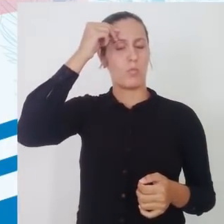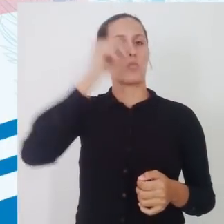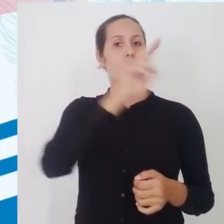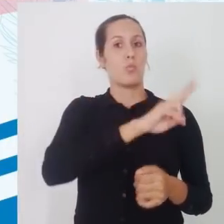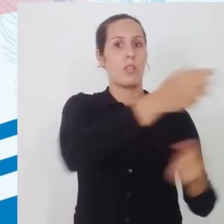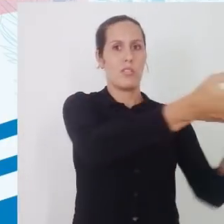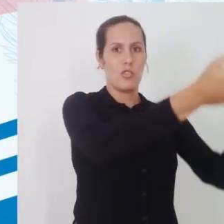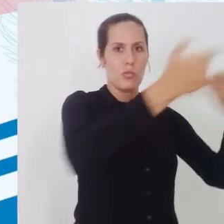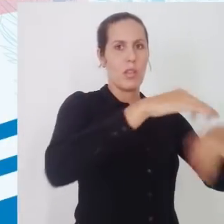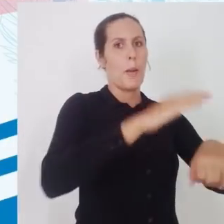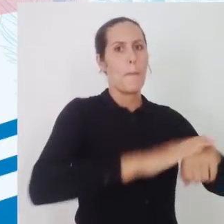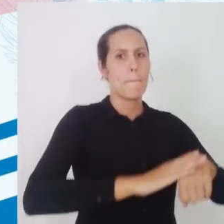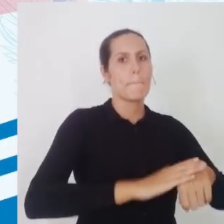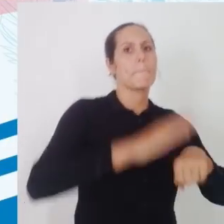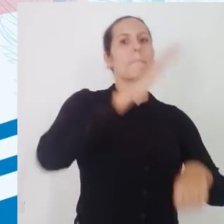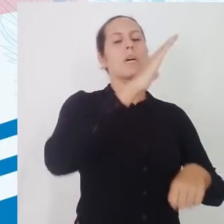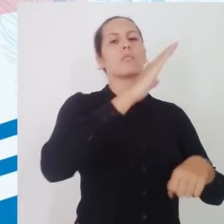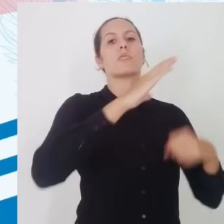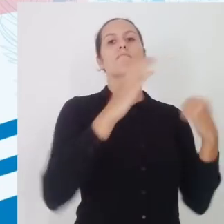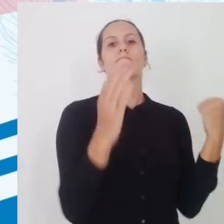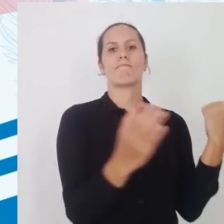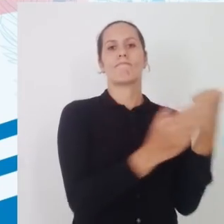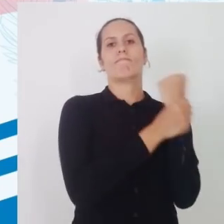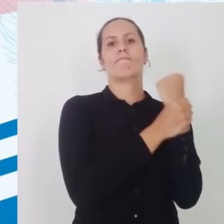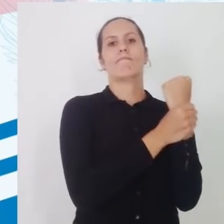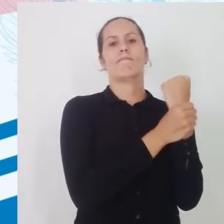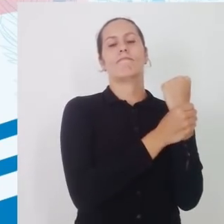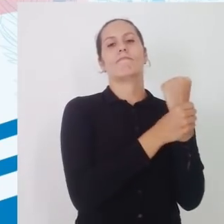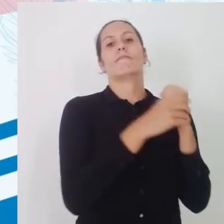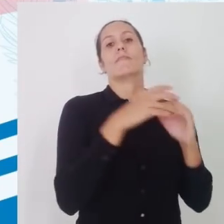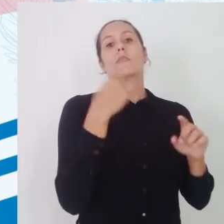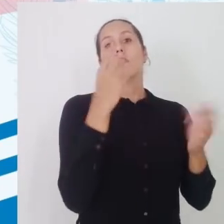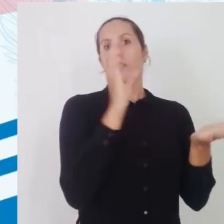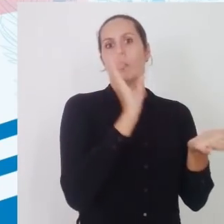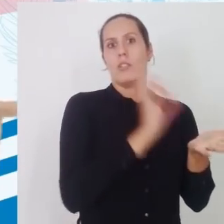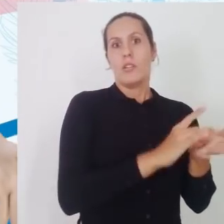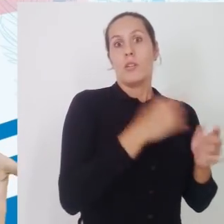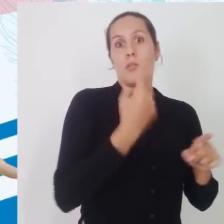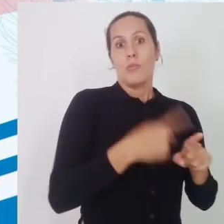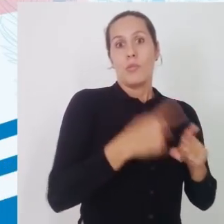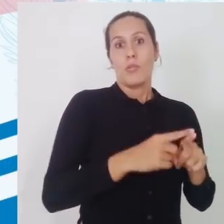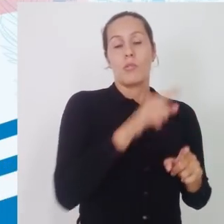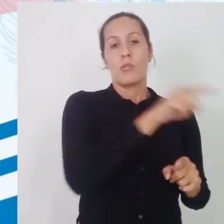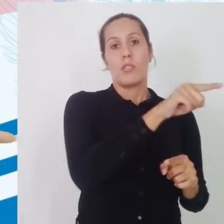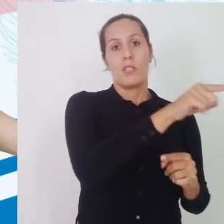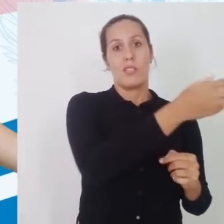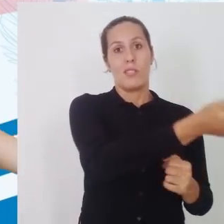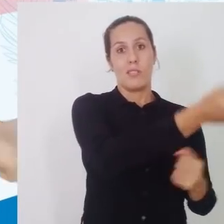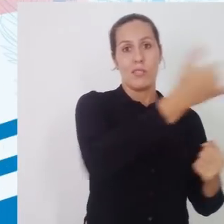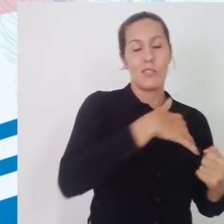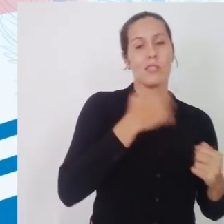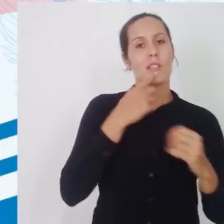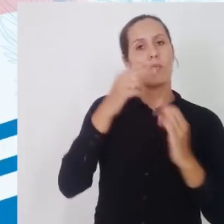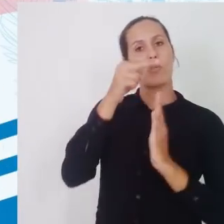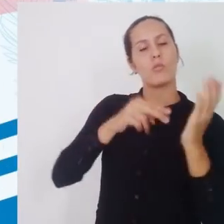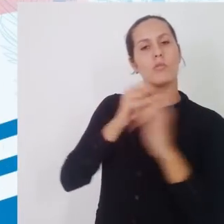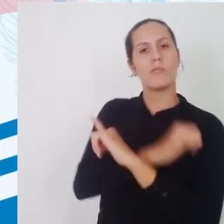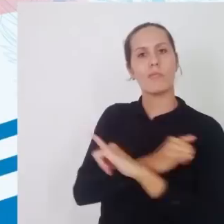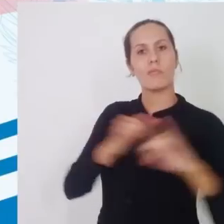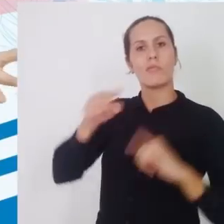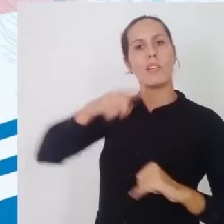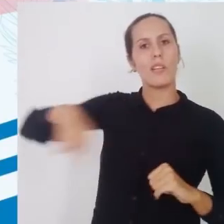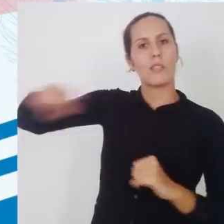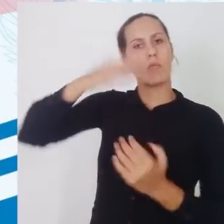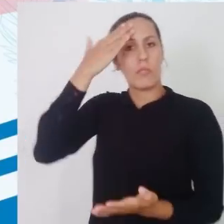notícia, ela de fato, chegue ao leitor e o leitor acredite naquilo dali. Afinal de contas, foi o prefeito da cidade de